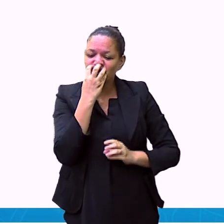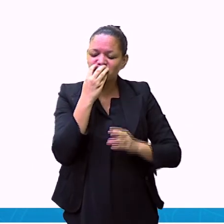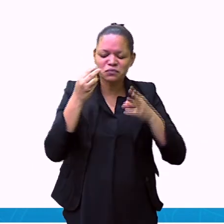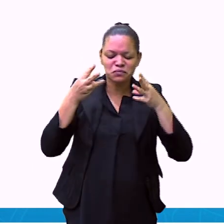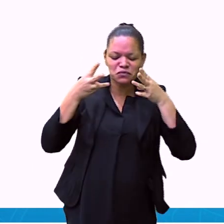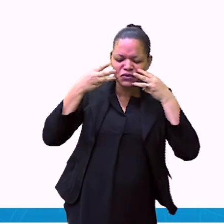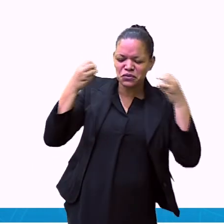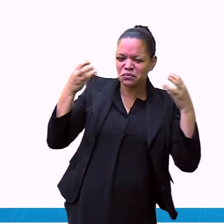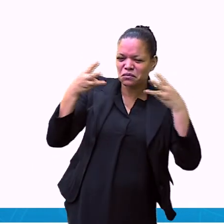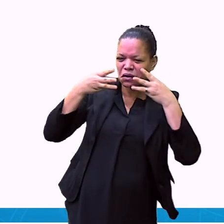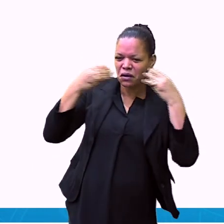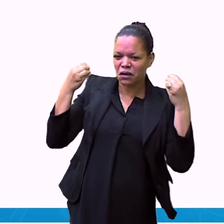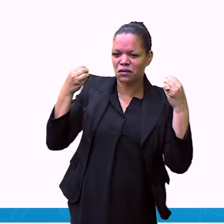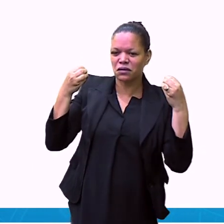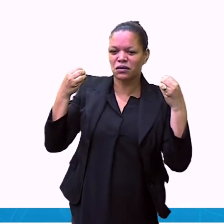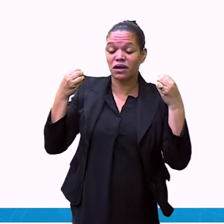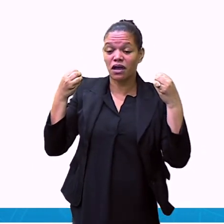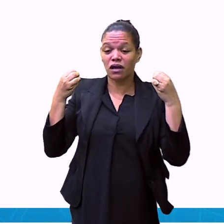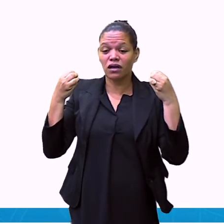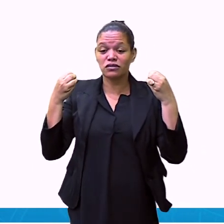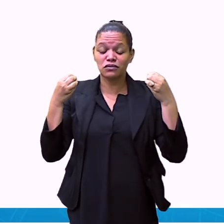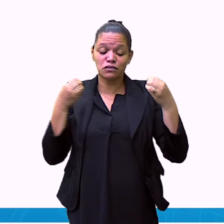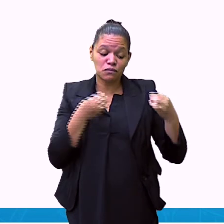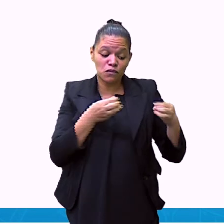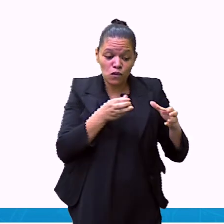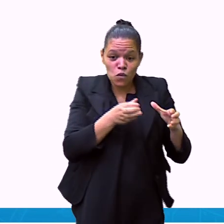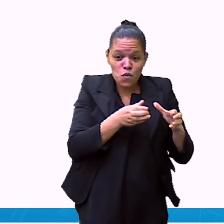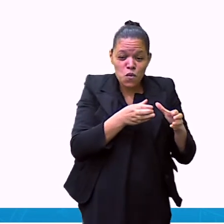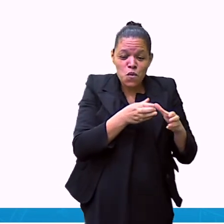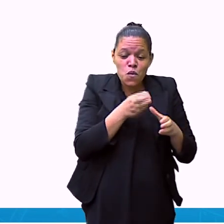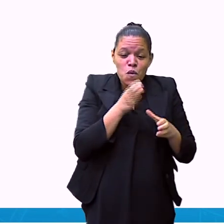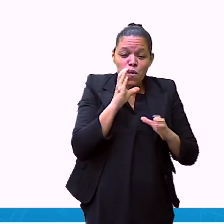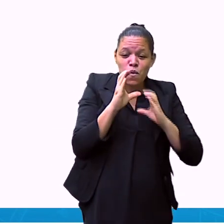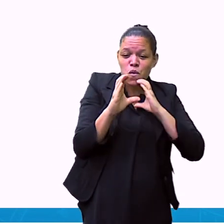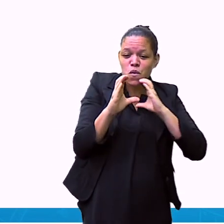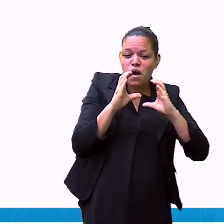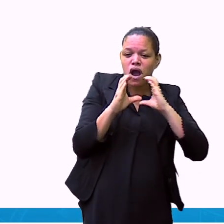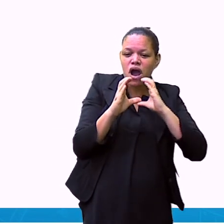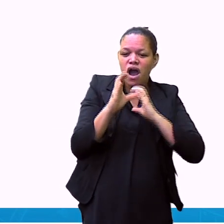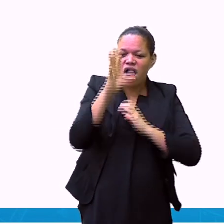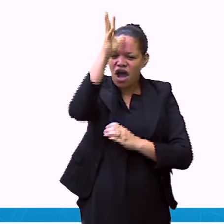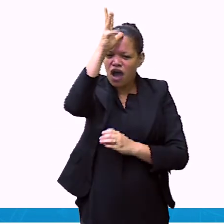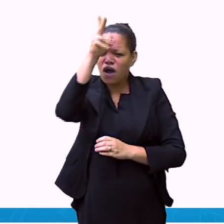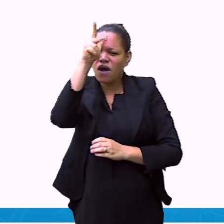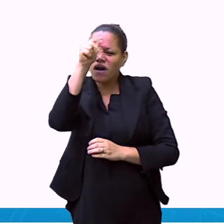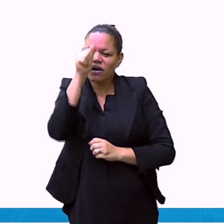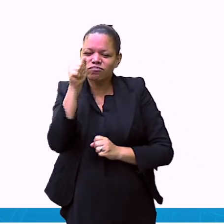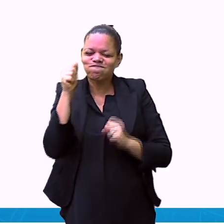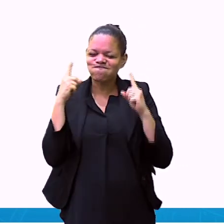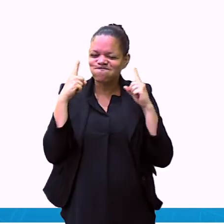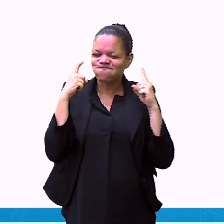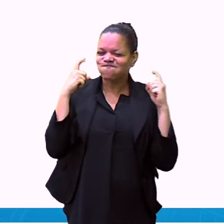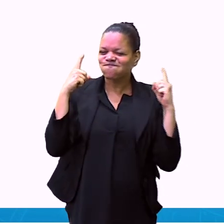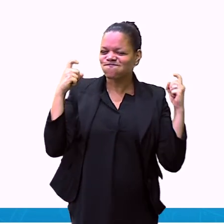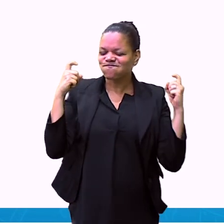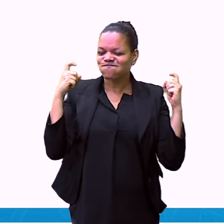um gato vadio, o canto de um galo, o barulho do entregador de jornal.